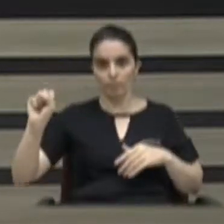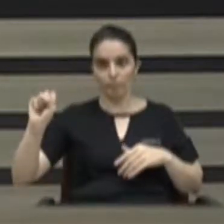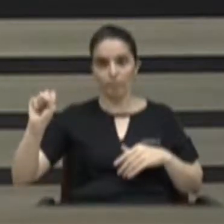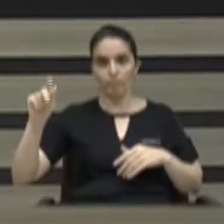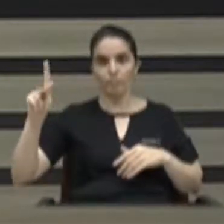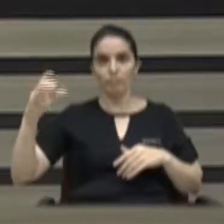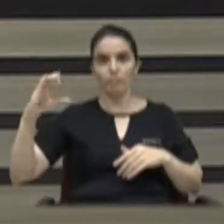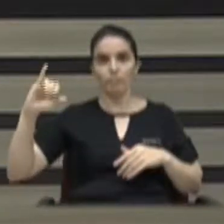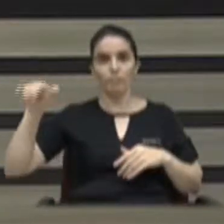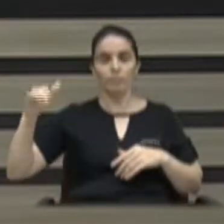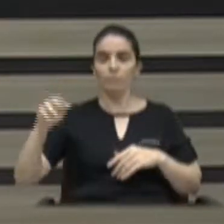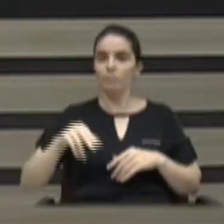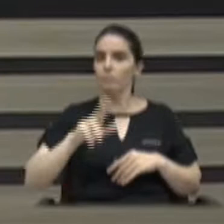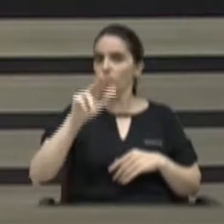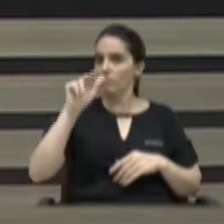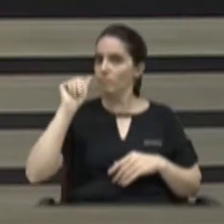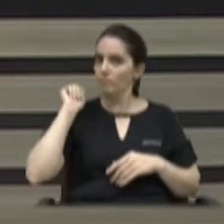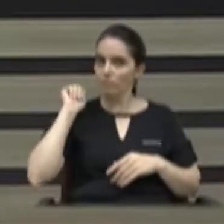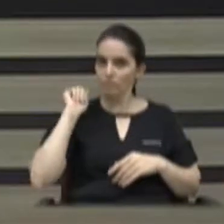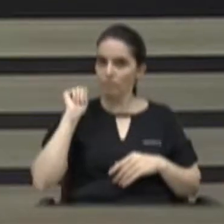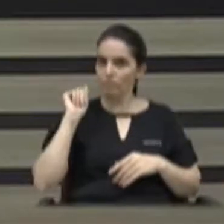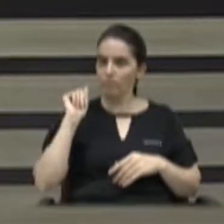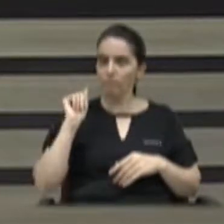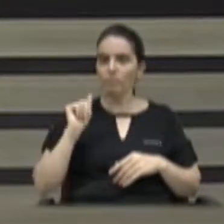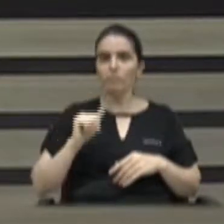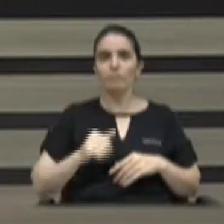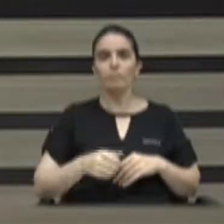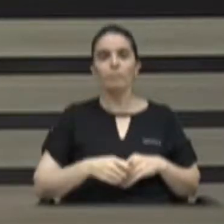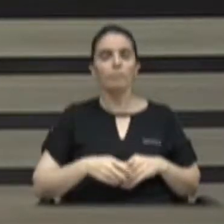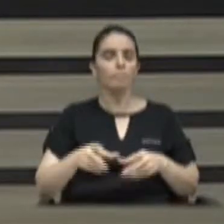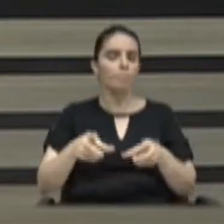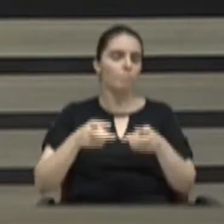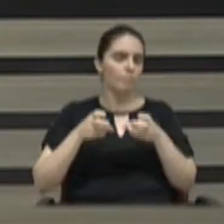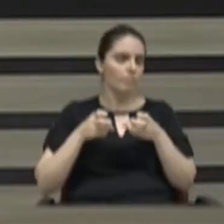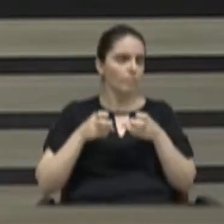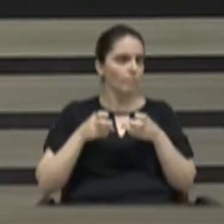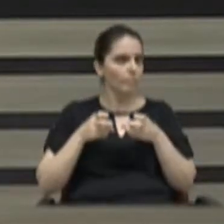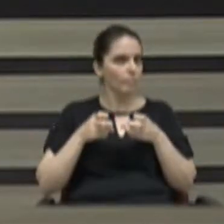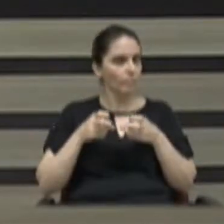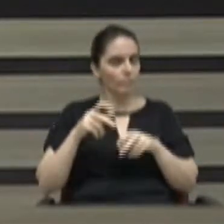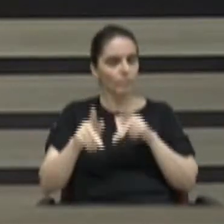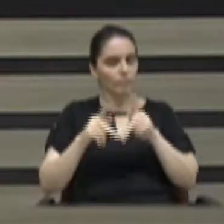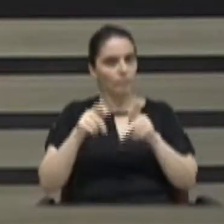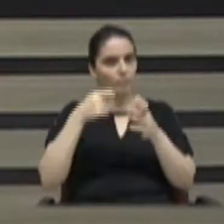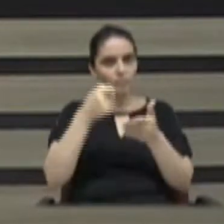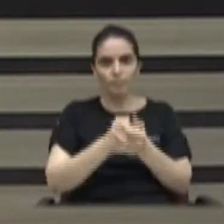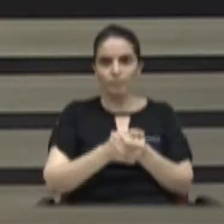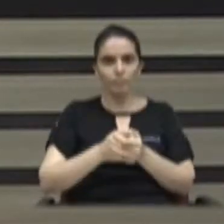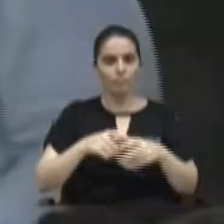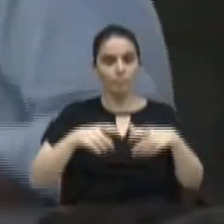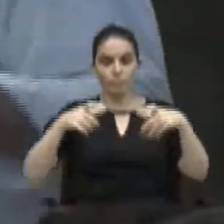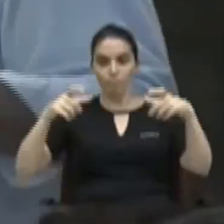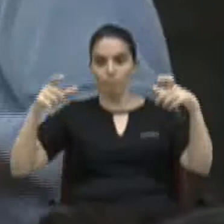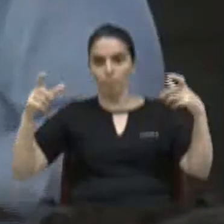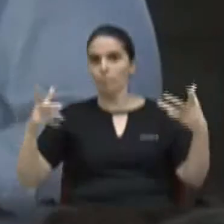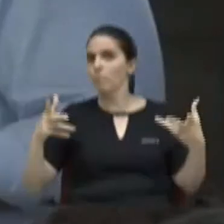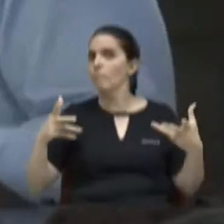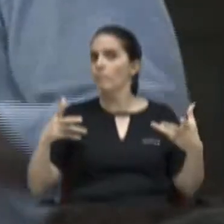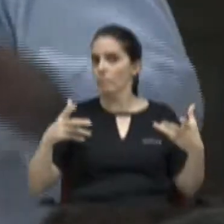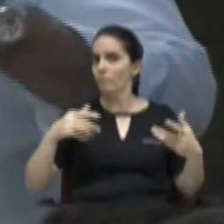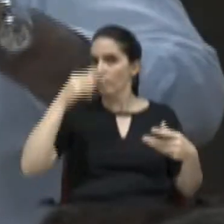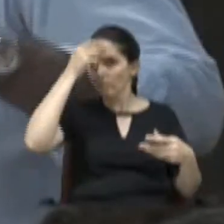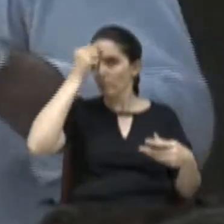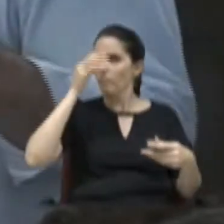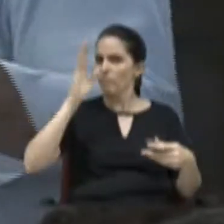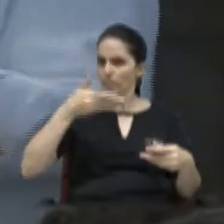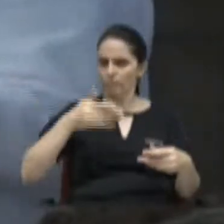o direito do consumidor desse monte de aumento de contas, né, para todo mundo. Eu confesso que já vi epidemia